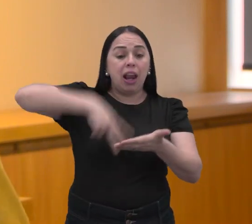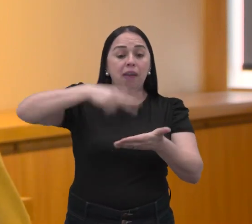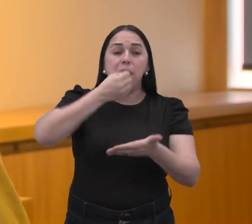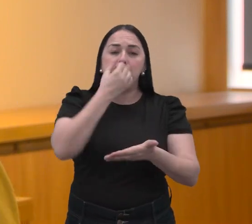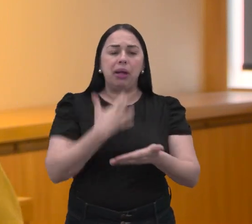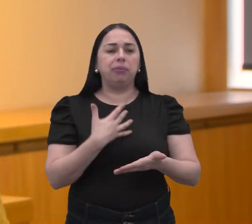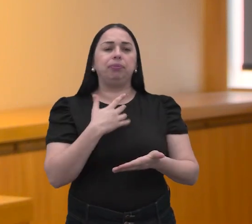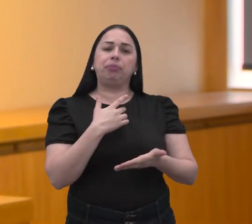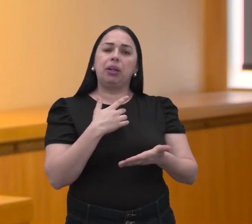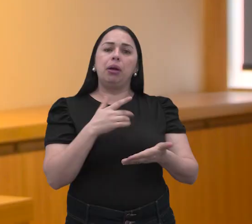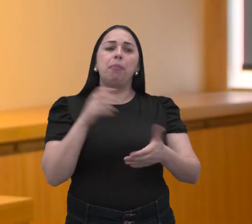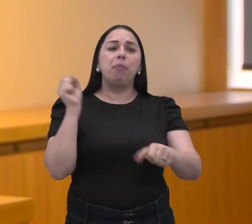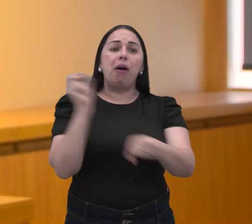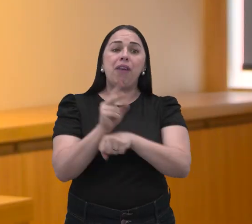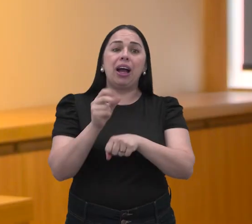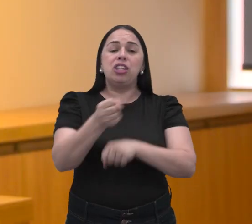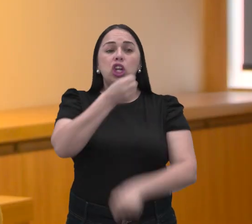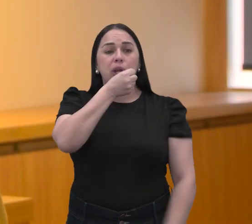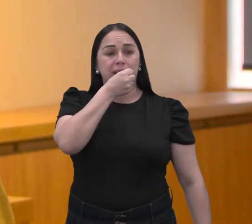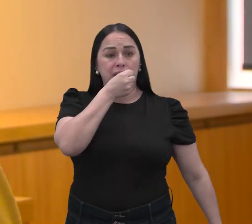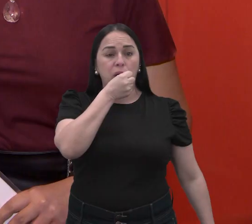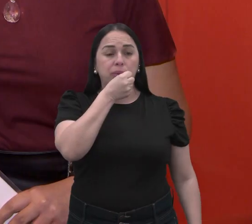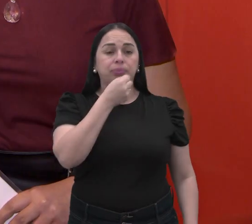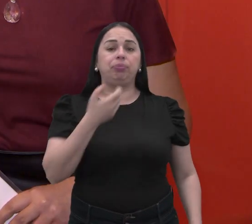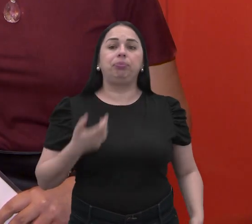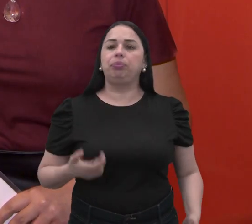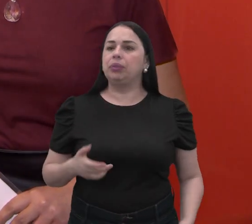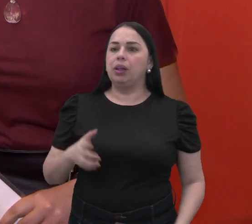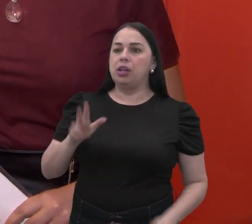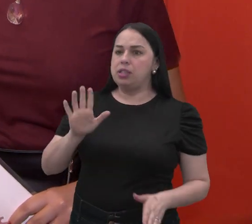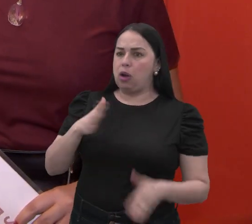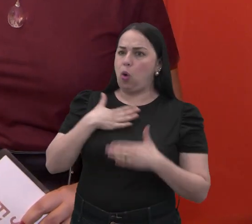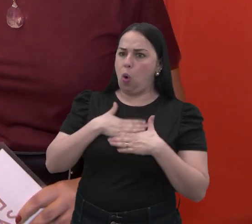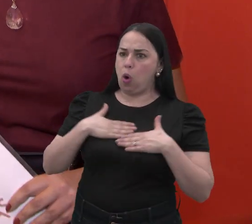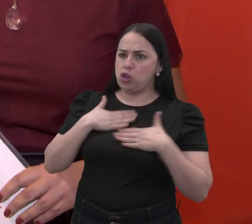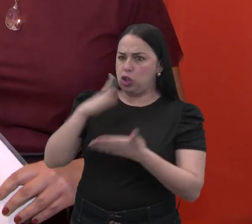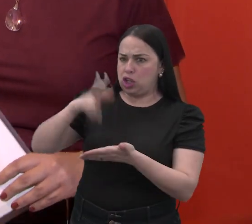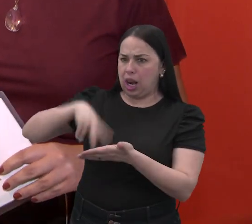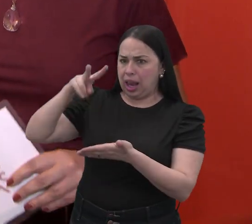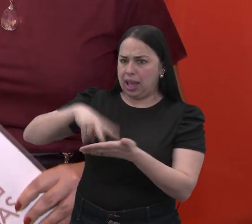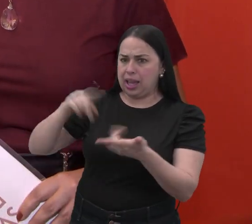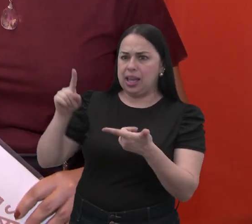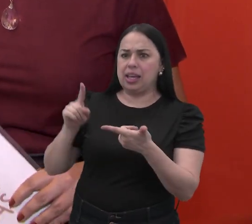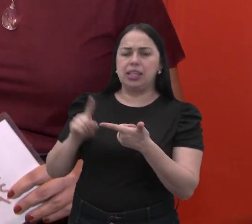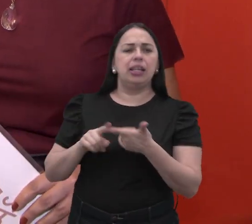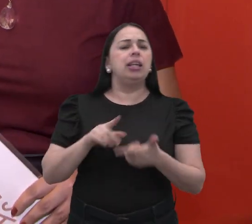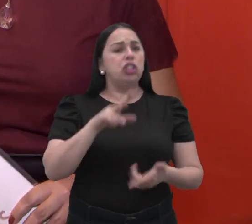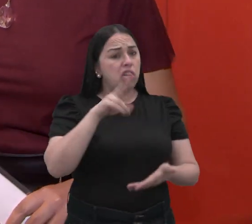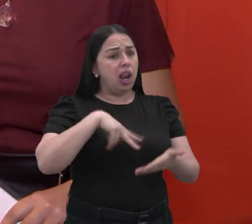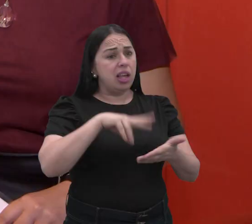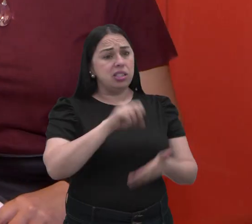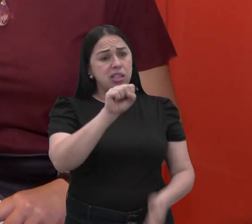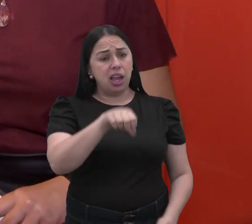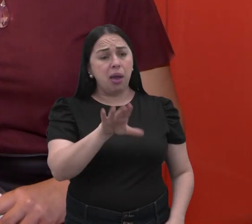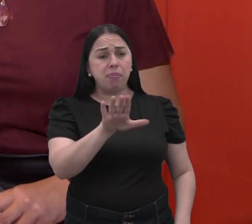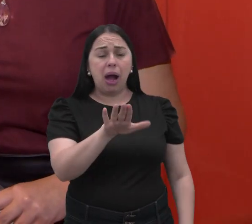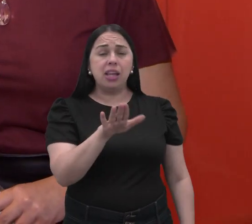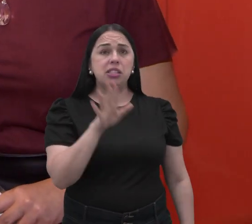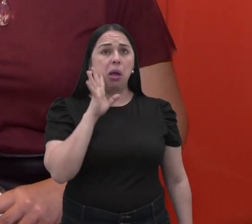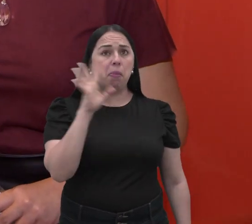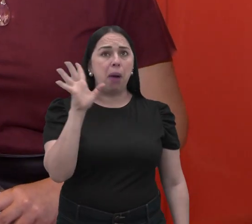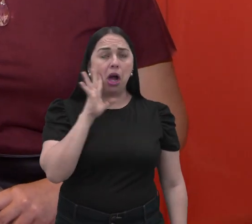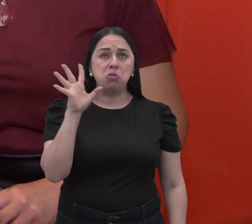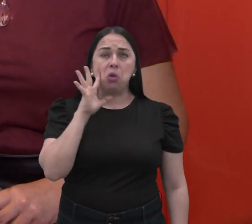locução, justamente para uma vaga de locutor que estava disponível lá. Você sempre gostou de ler, de fazer alguma coisa? Sim,